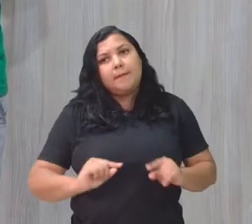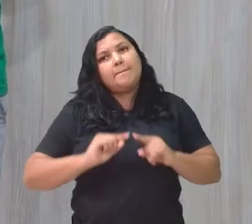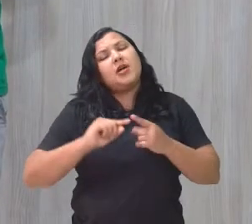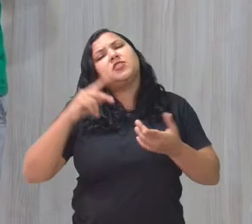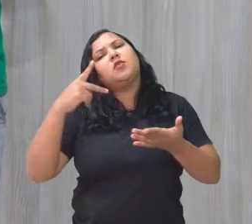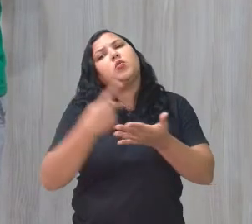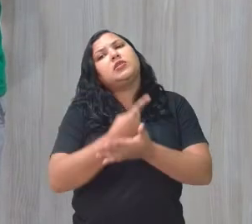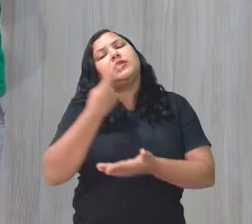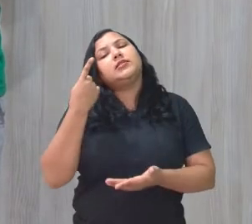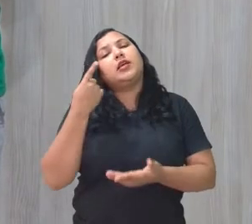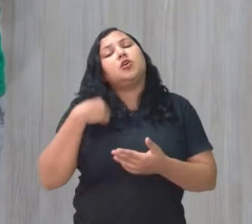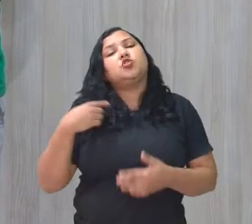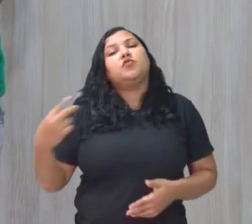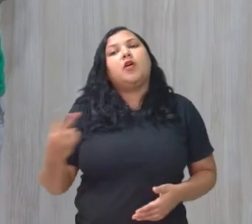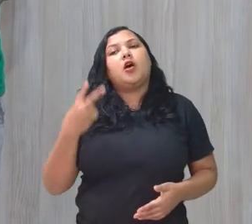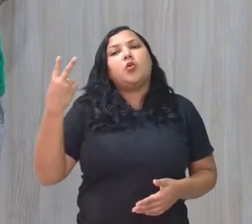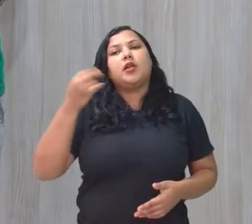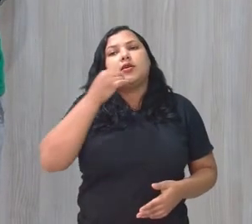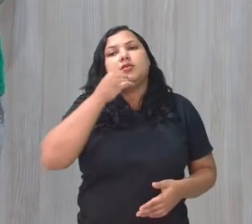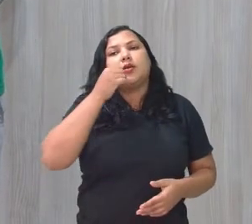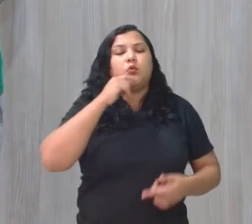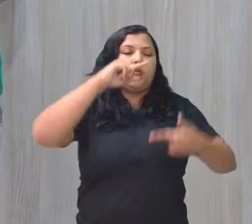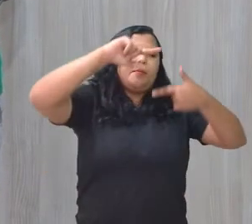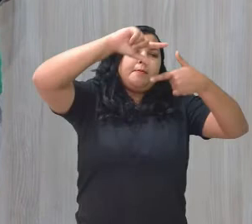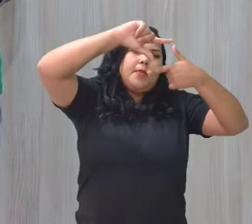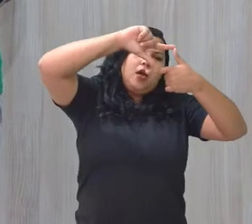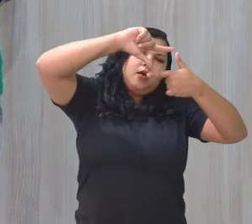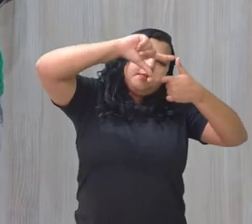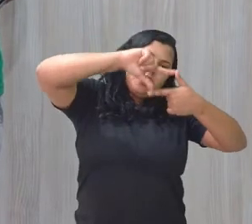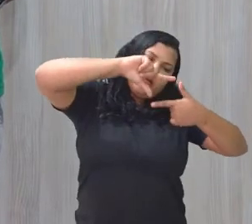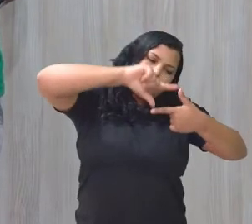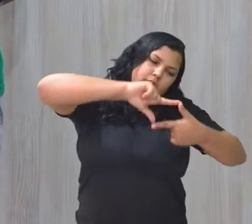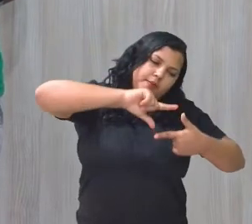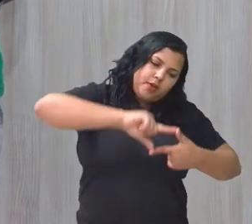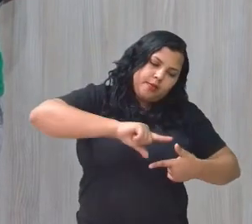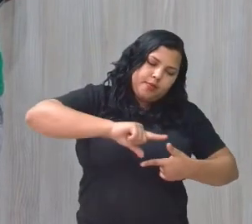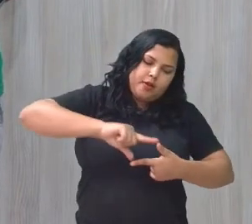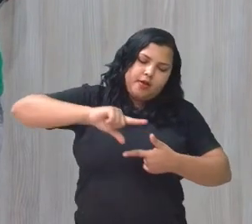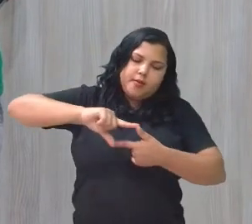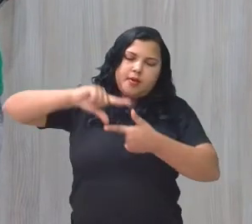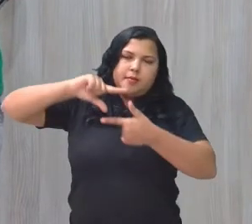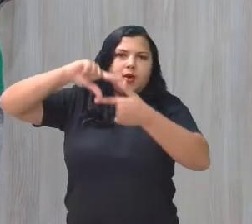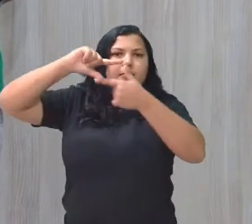acontecer é que quando esses valores, por exemplo, ao invés de ser 350, se fosse